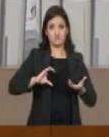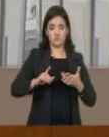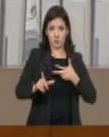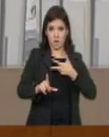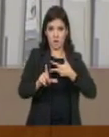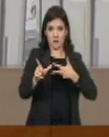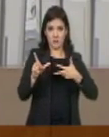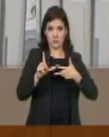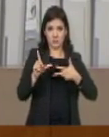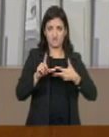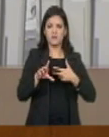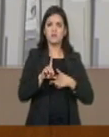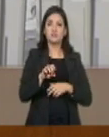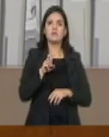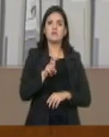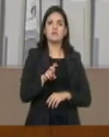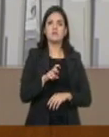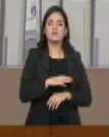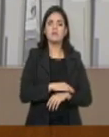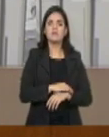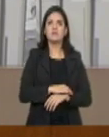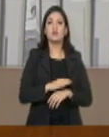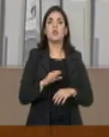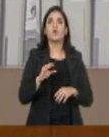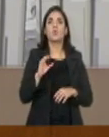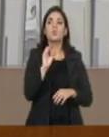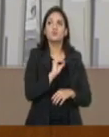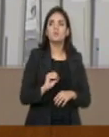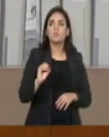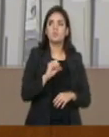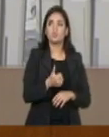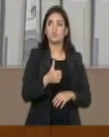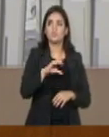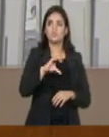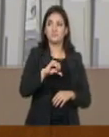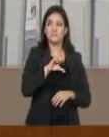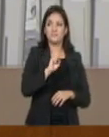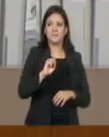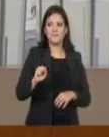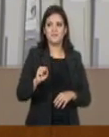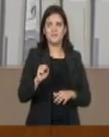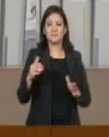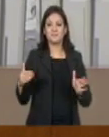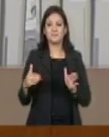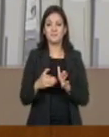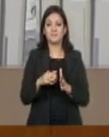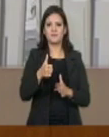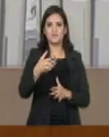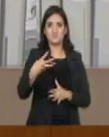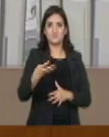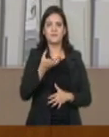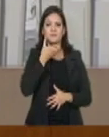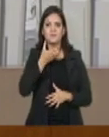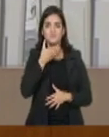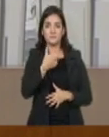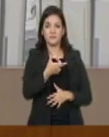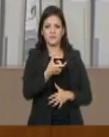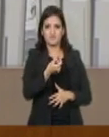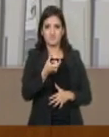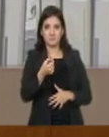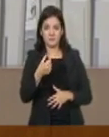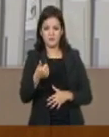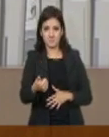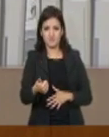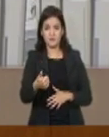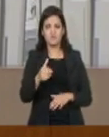Entre 5 de outubro de 88 a 14 de dezembro de 2001, quando se alterou isso, o Congresso Nacional teve